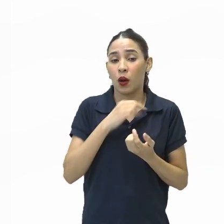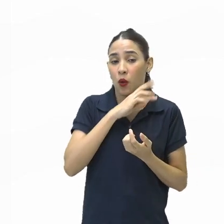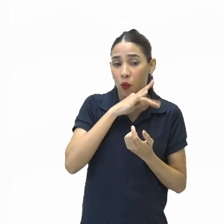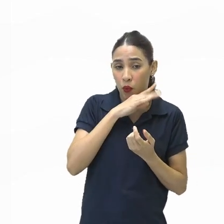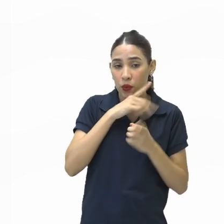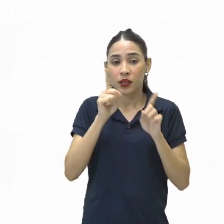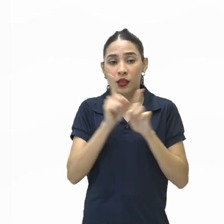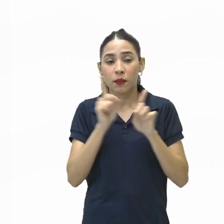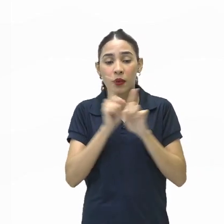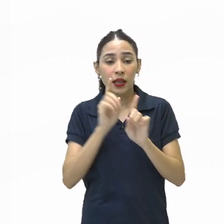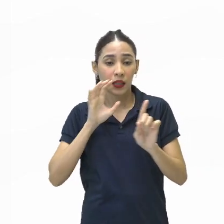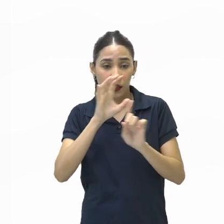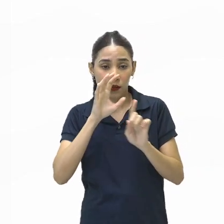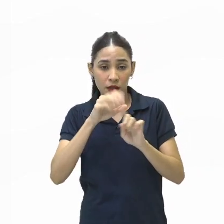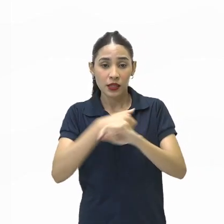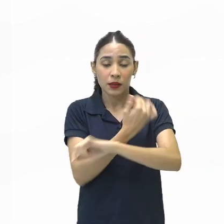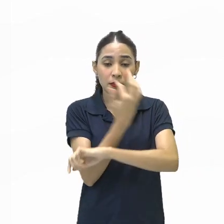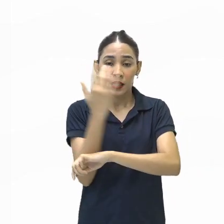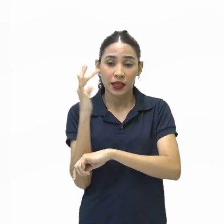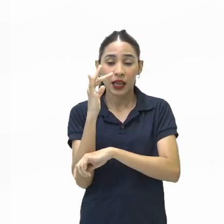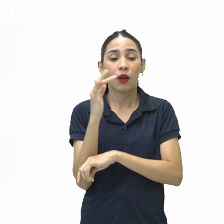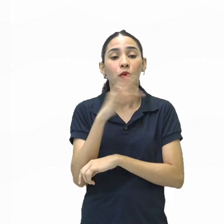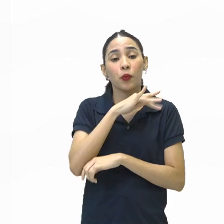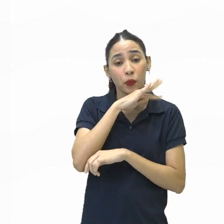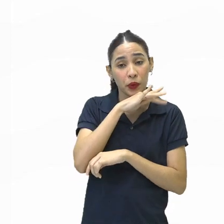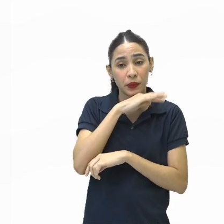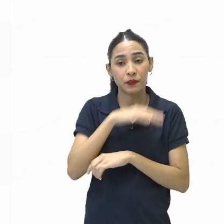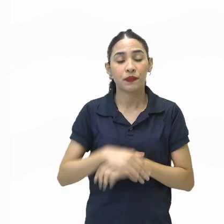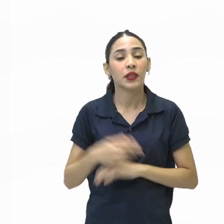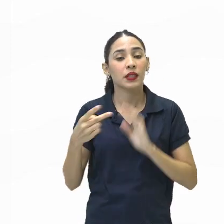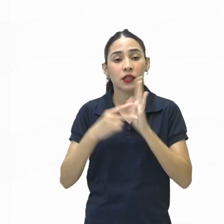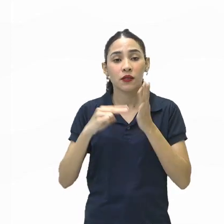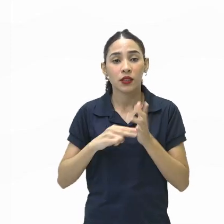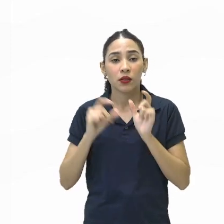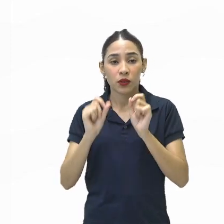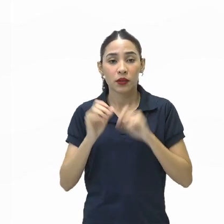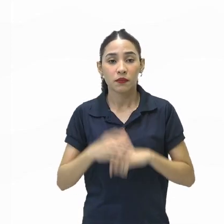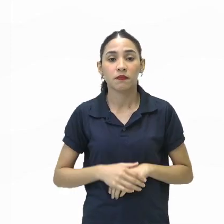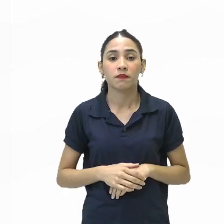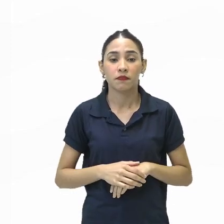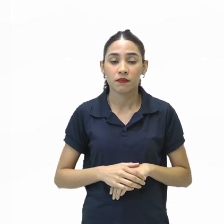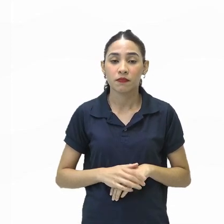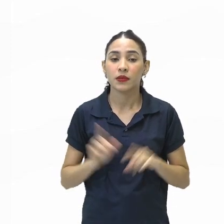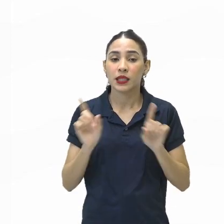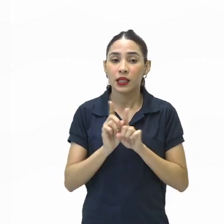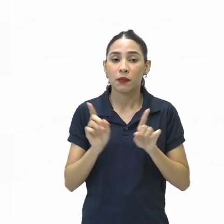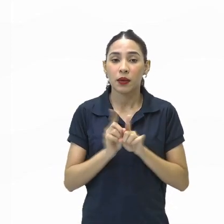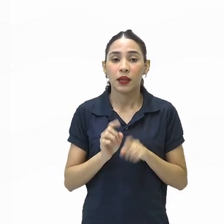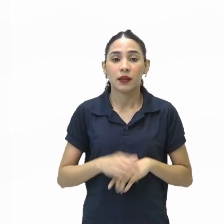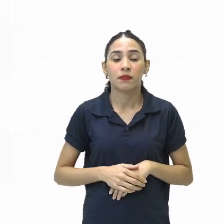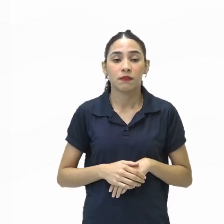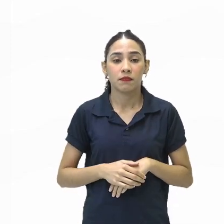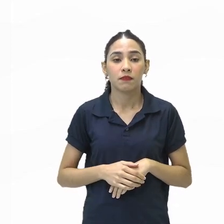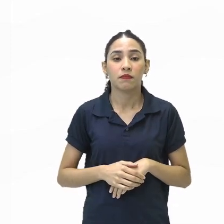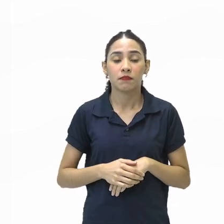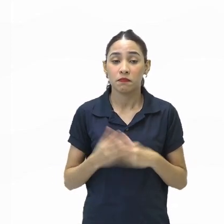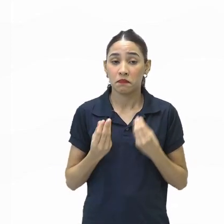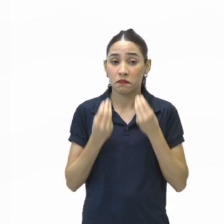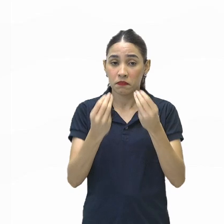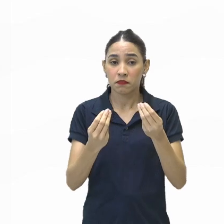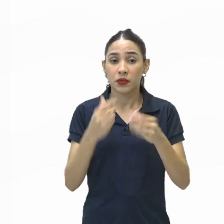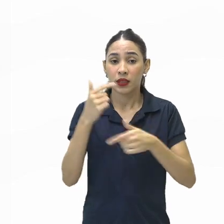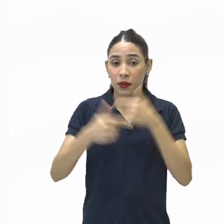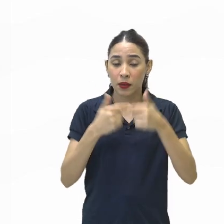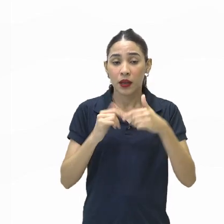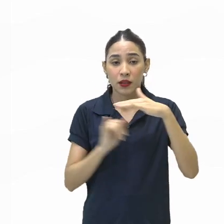com impactos ambientais negativos. Ou seja, além de contribuir para esses empregos